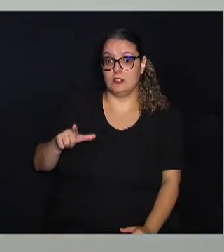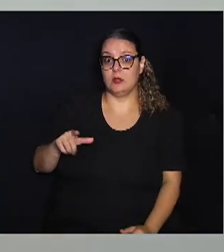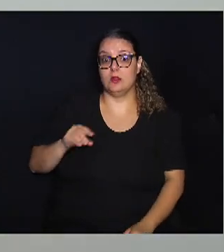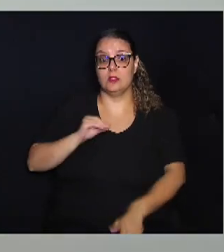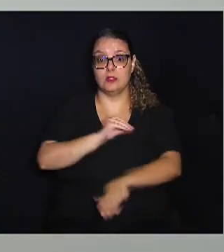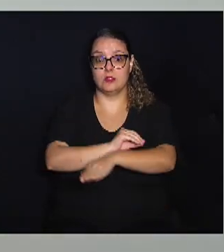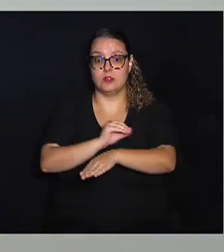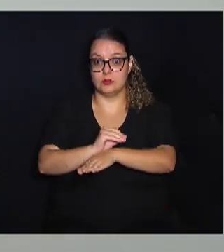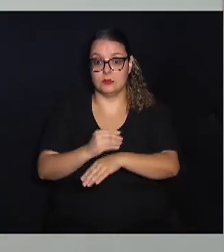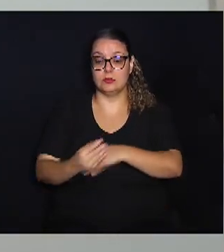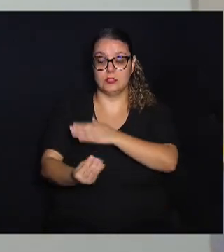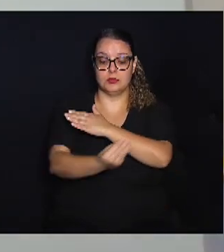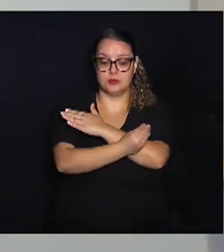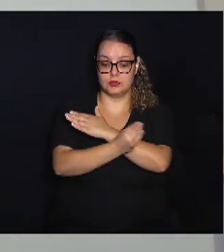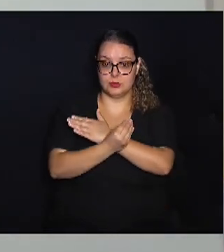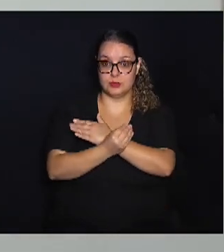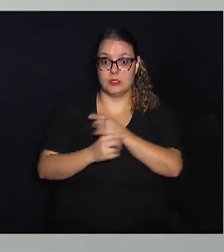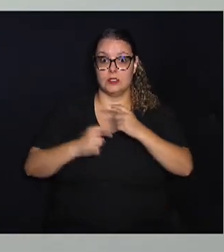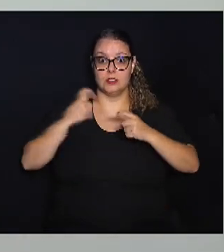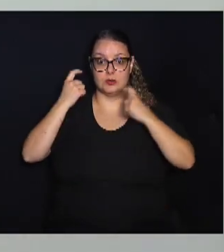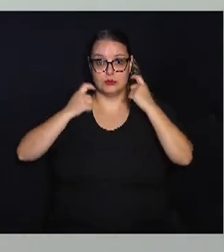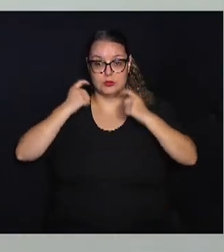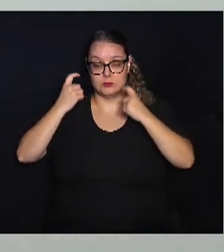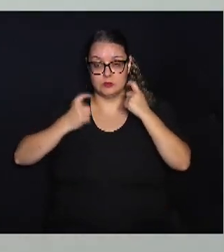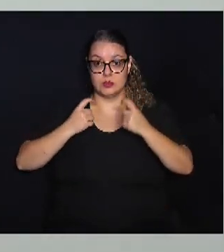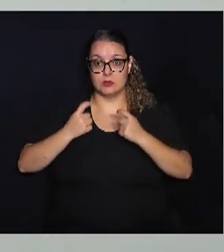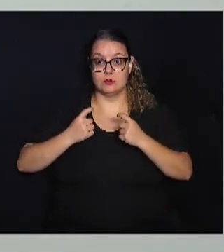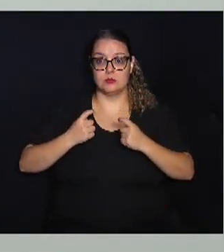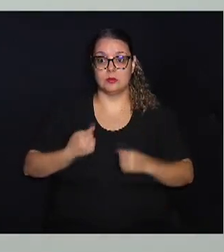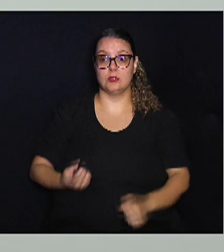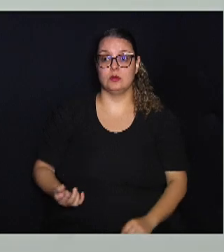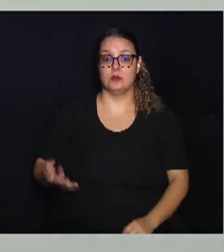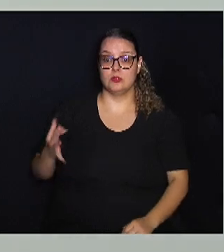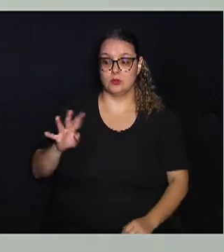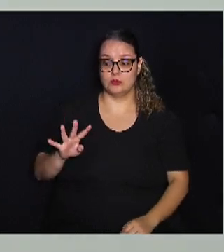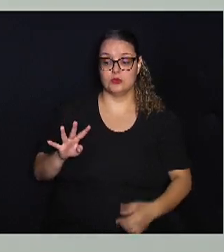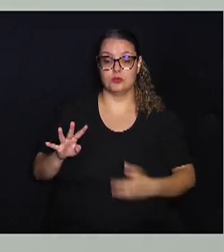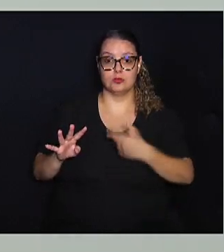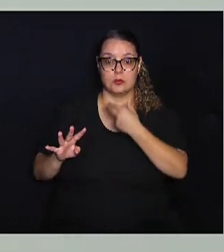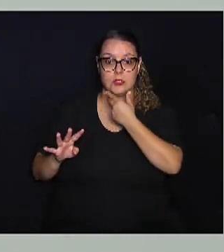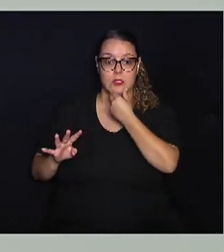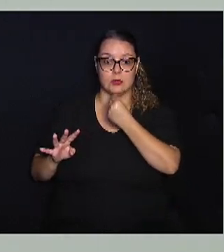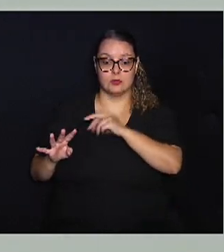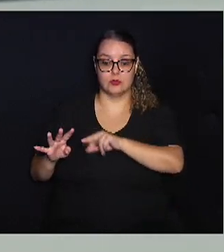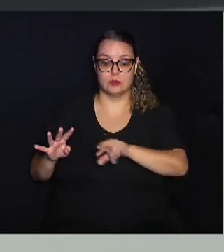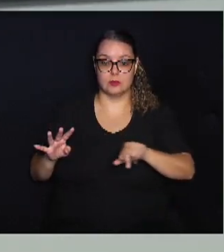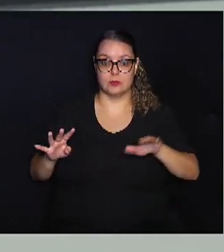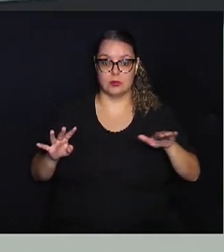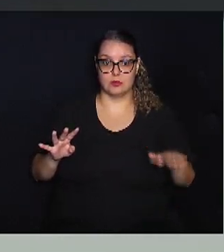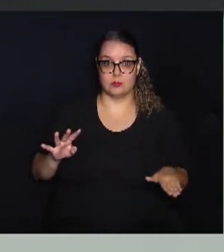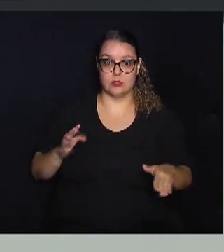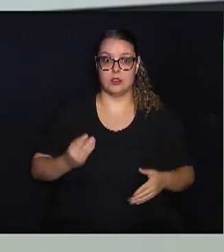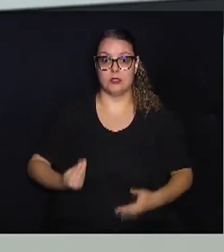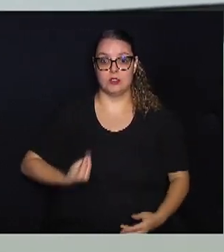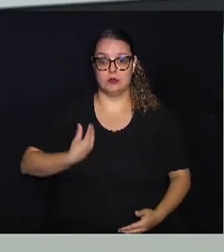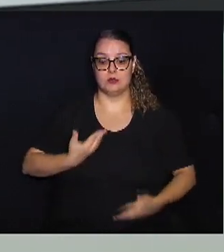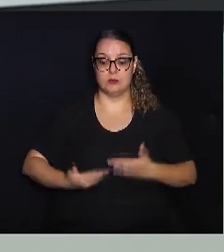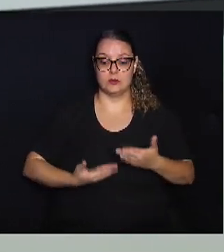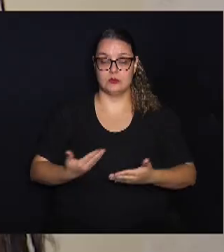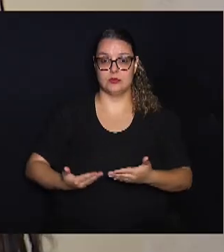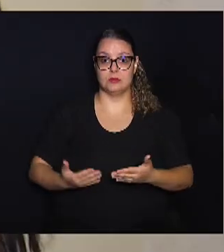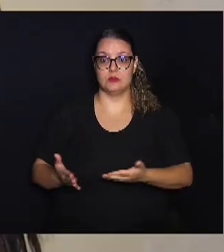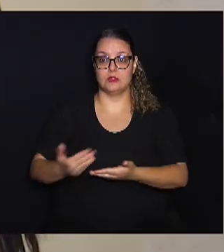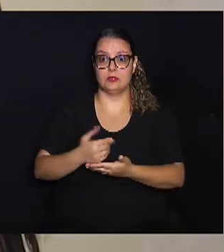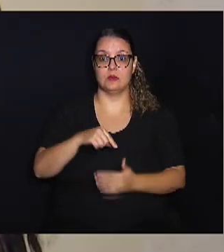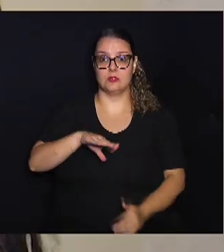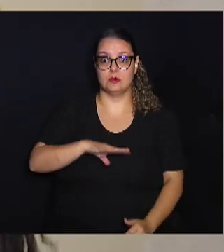si mesma, tem uma preocupação: os 4 irmãos menores que ainda vivem em um serviço de acolhimento em